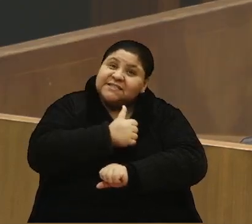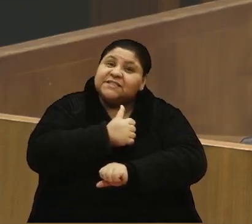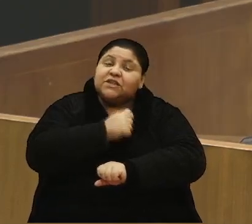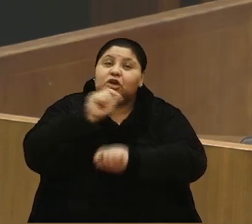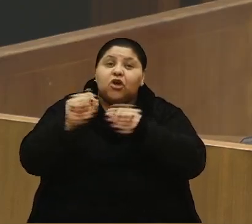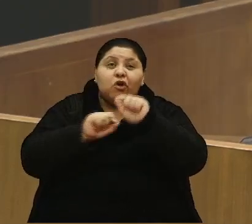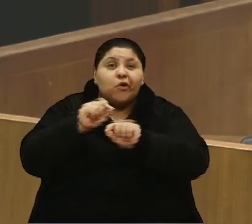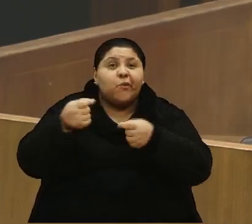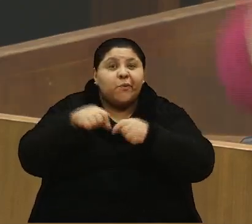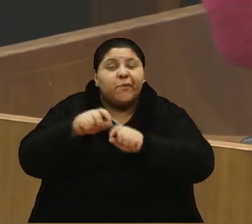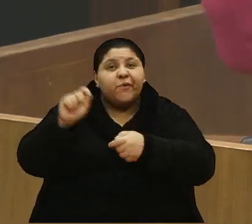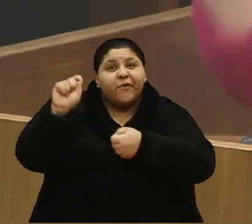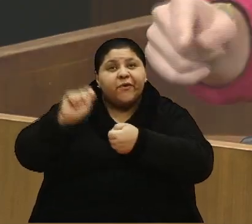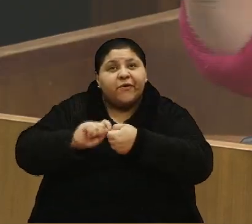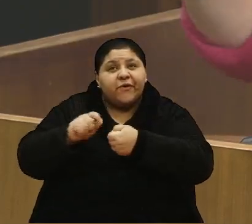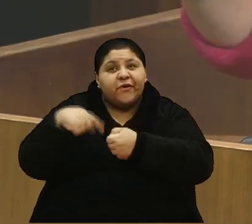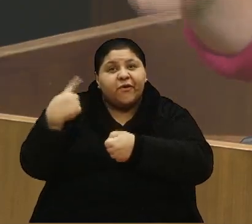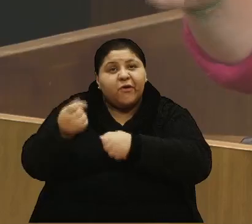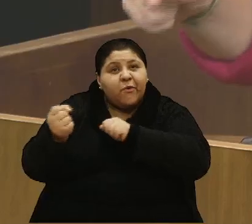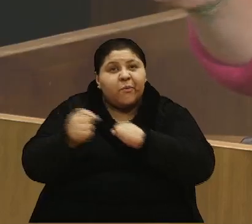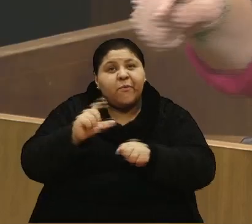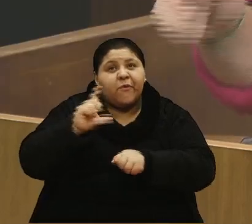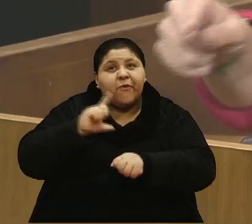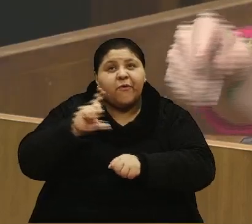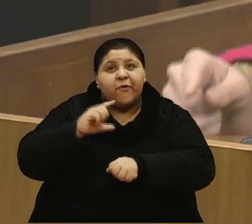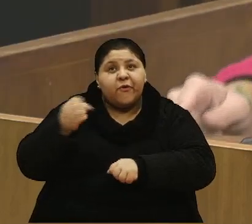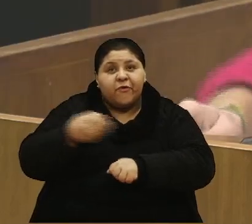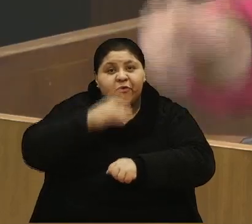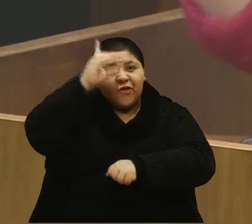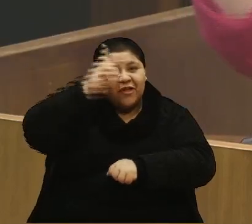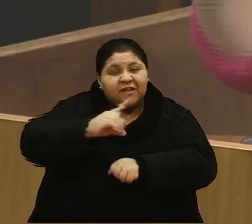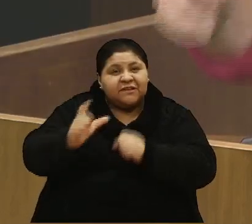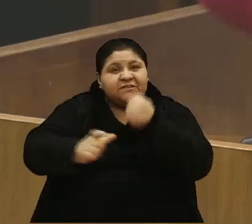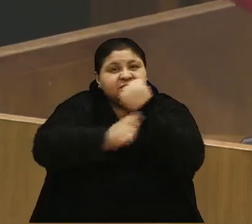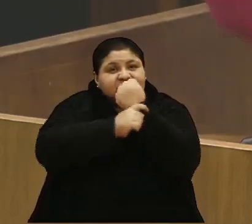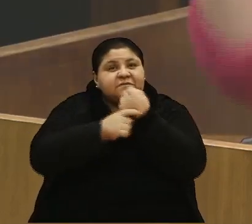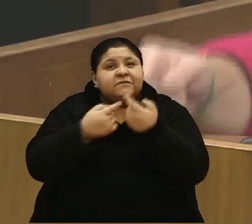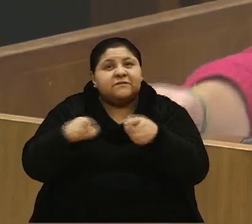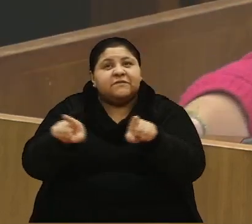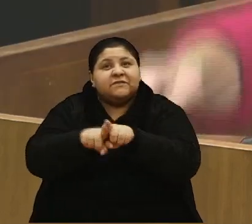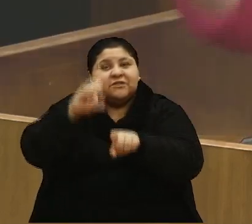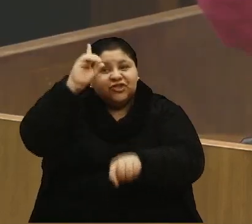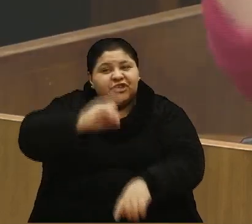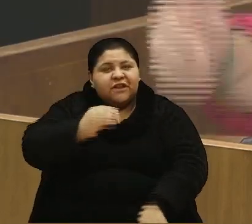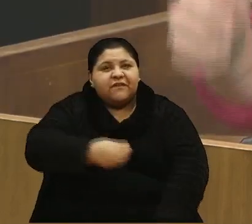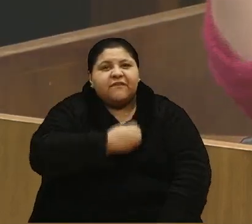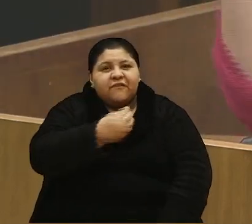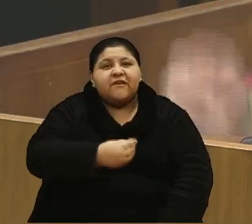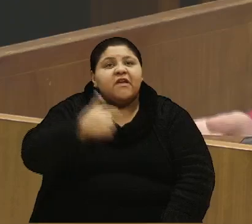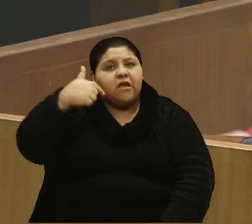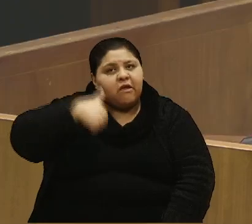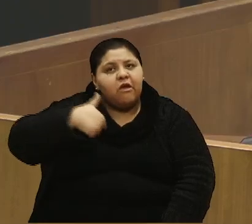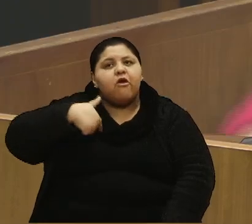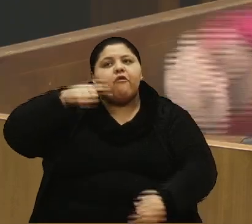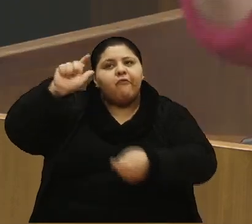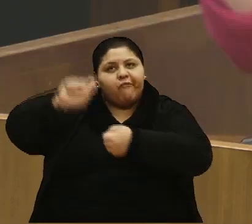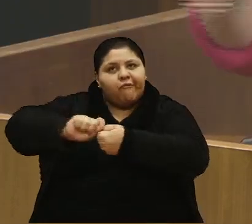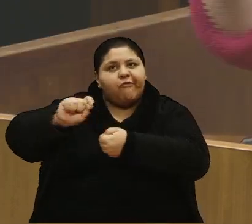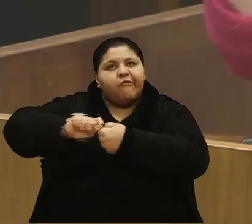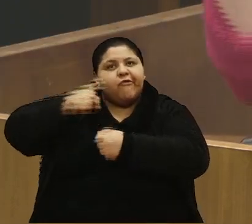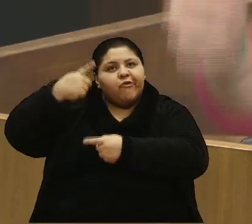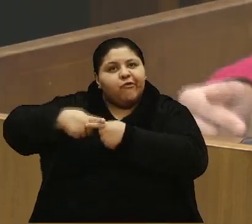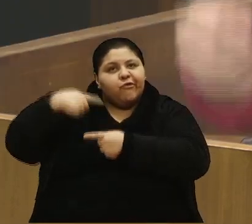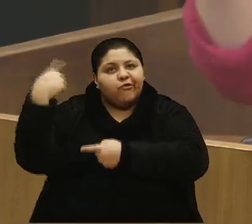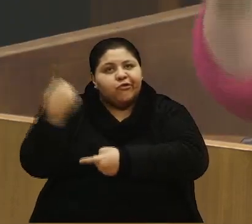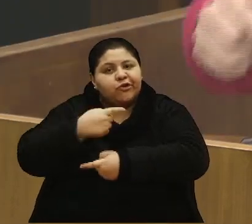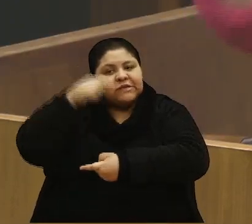que nós precisamos fazer para que a gente possa ter os nossos direitos garantidos, mas, sobretudo, o direito à vida, eu vou fazer isso. Porque nós